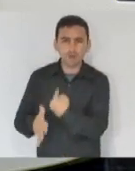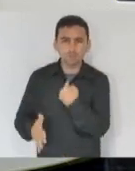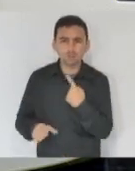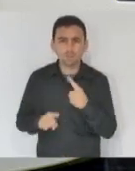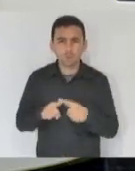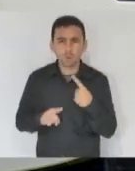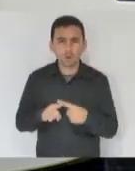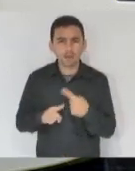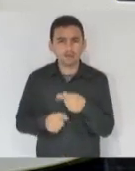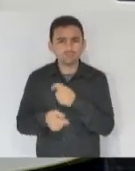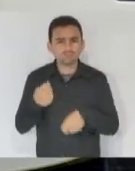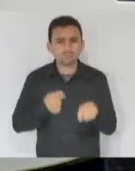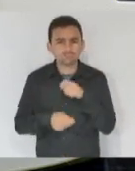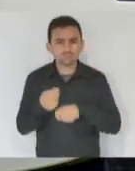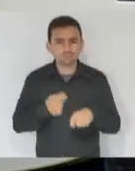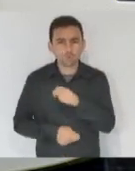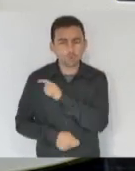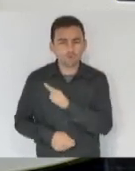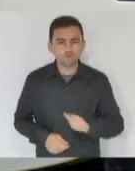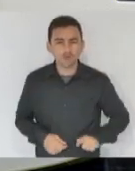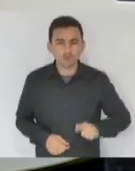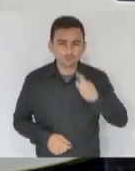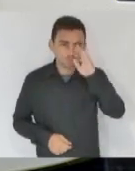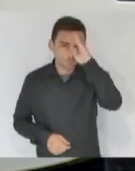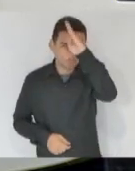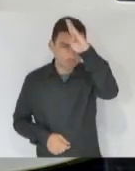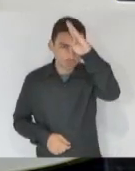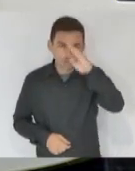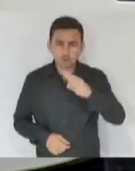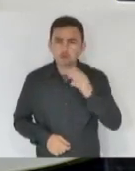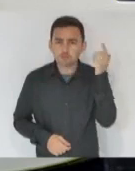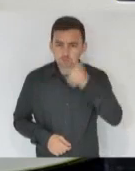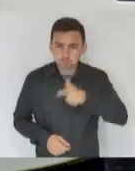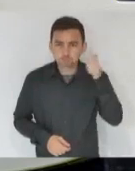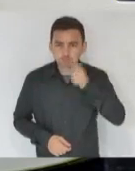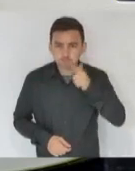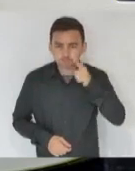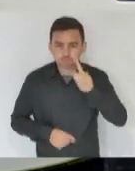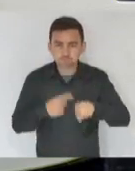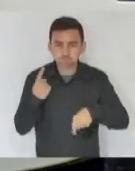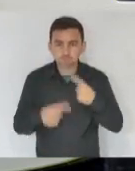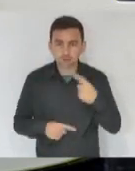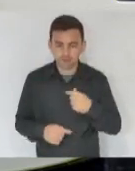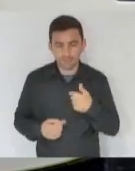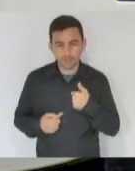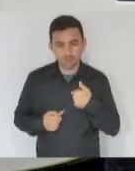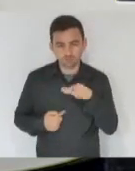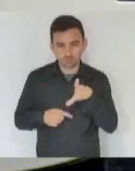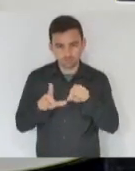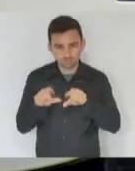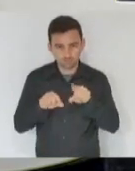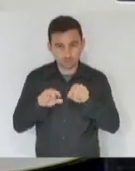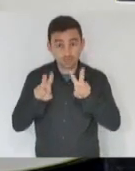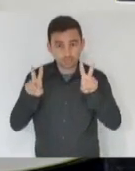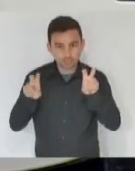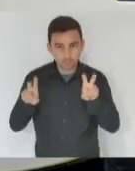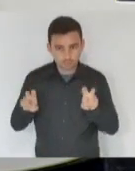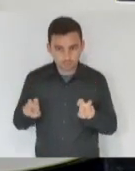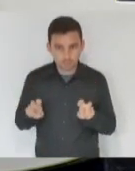a administração do governo Bolsonaro está dando certo? Eu selecionei alguns tópicos para mostrar para